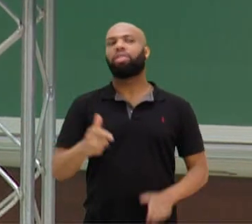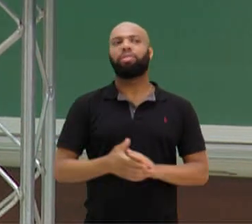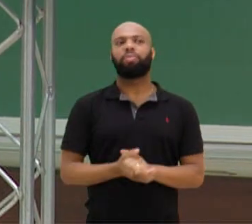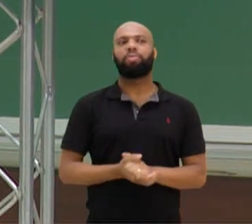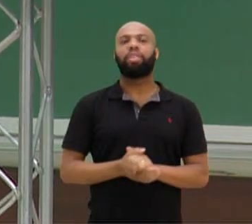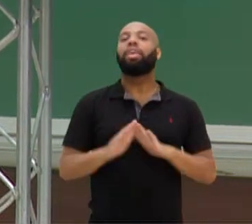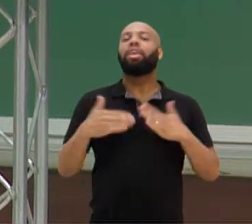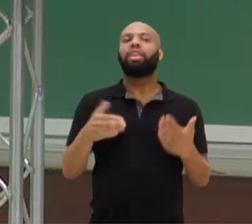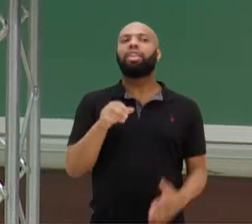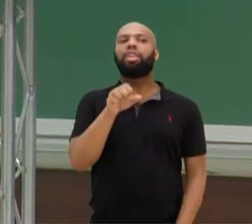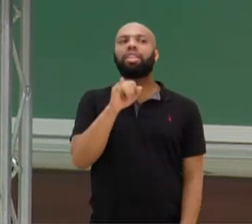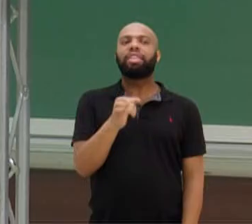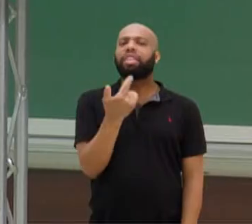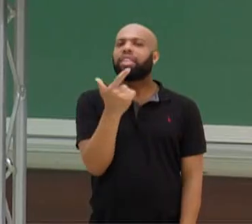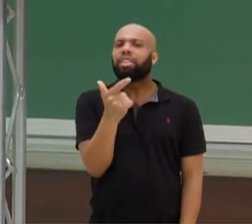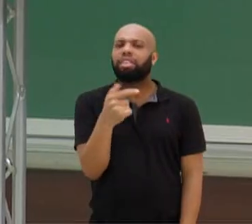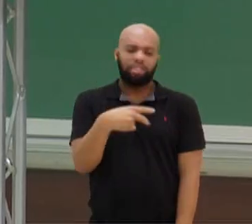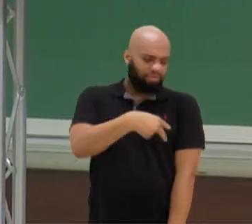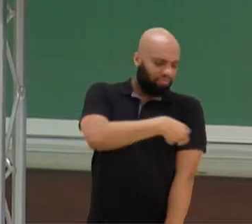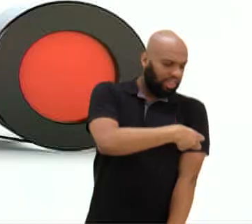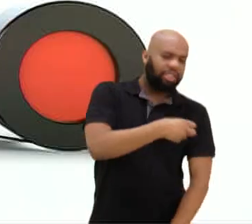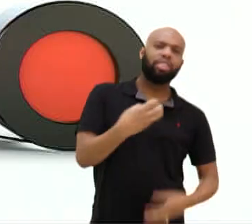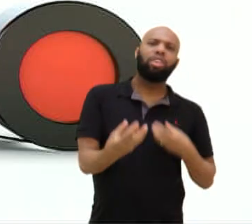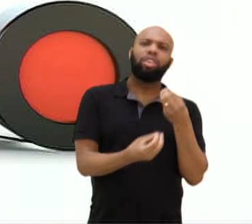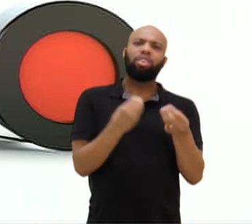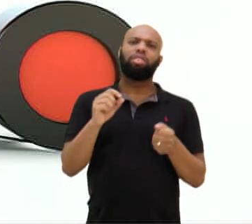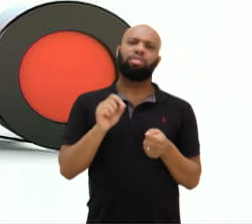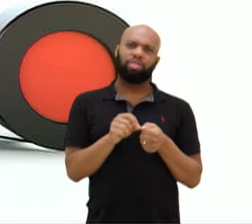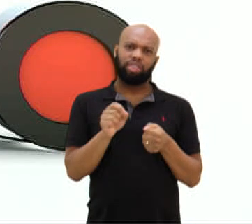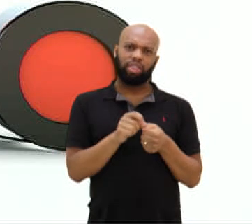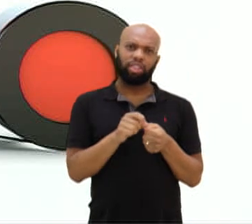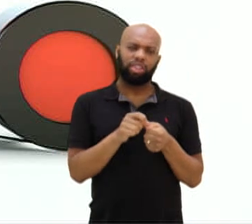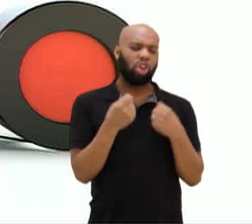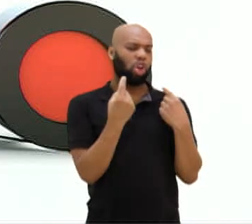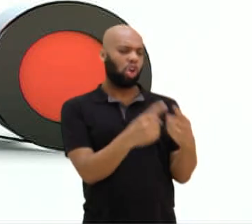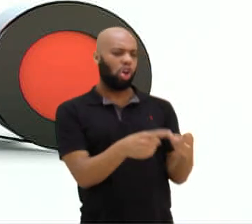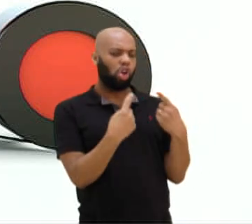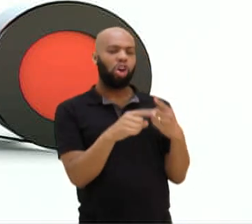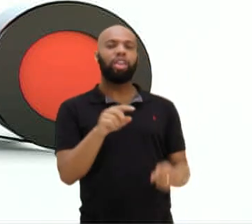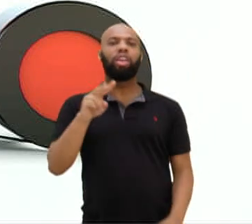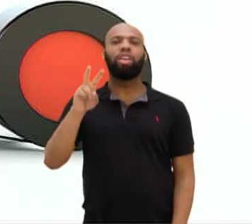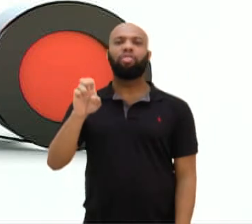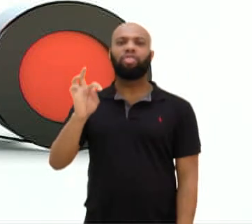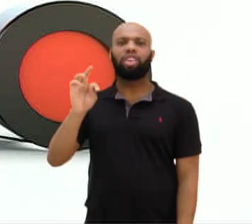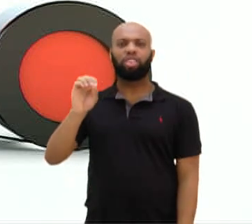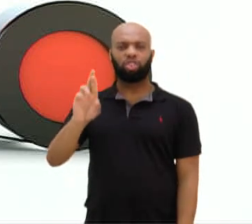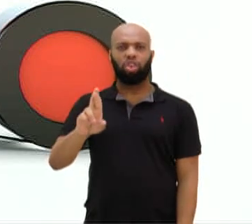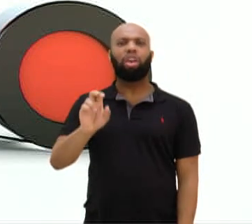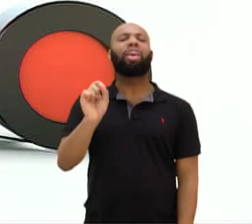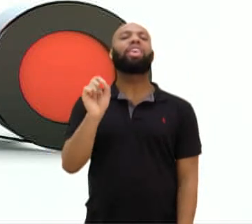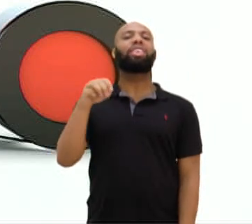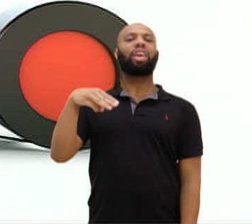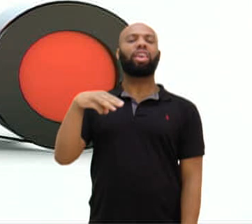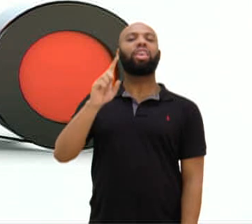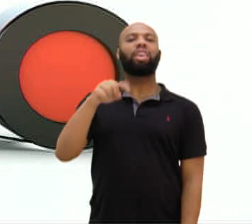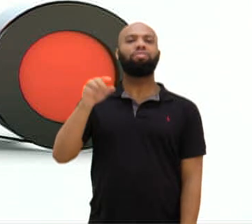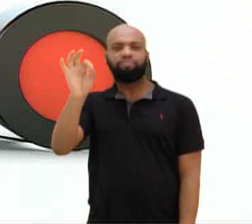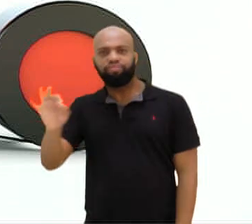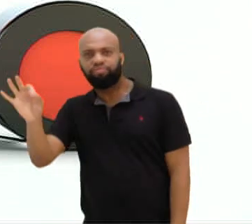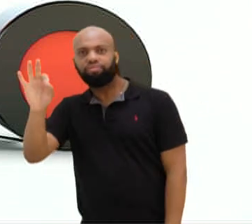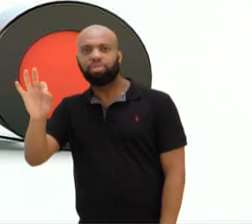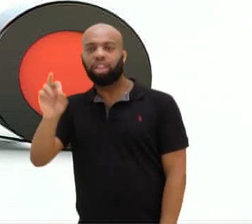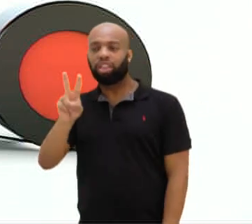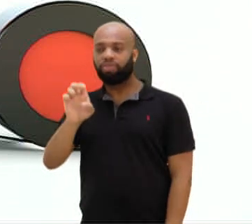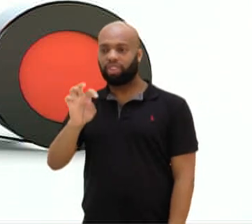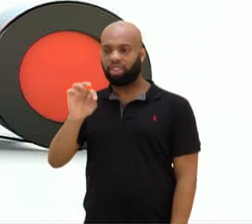Então, se a gente não tem vacina, como é que a gente faz? Combatendo o vetor. Quem é o vetor? O mosquito. tá? Vetor significa